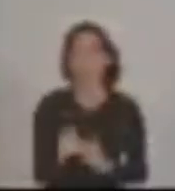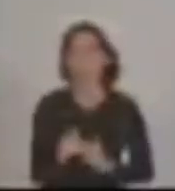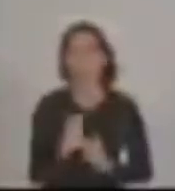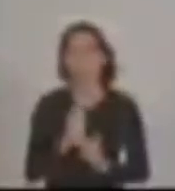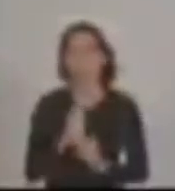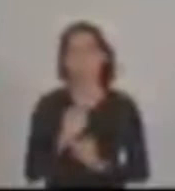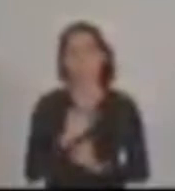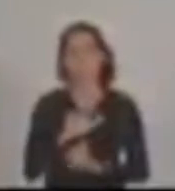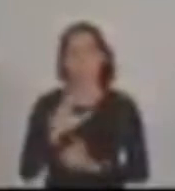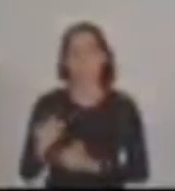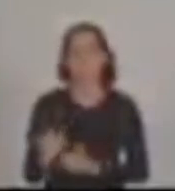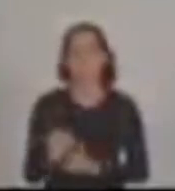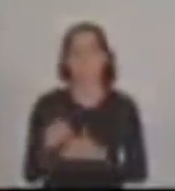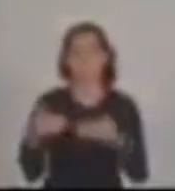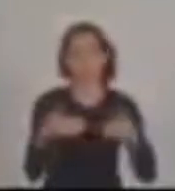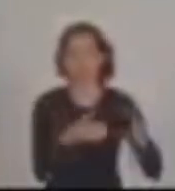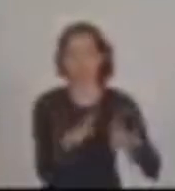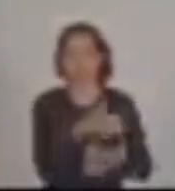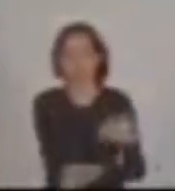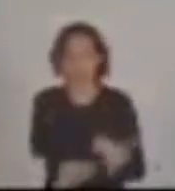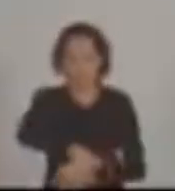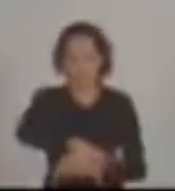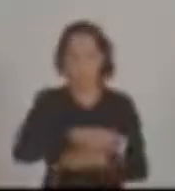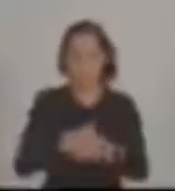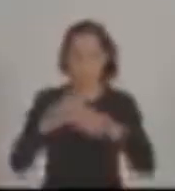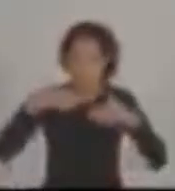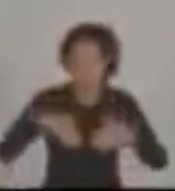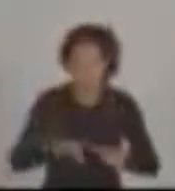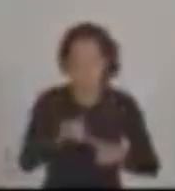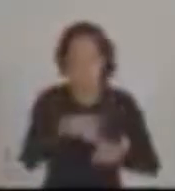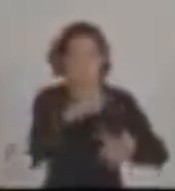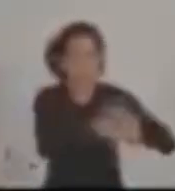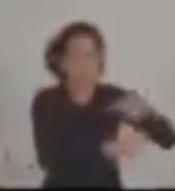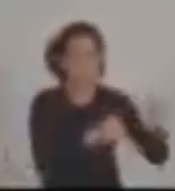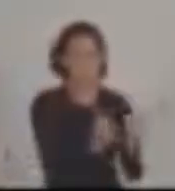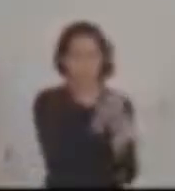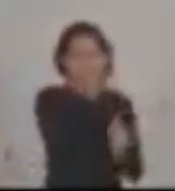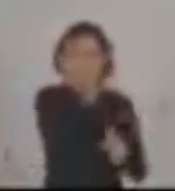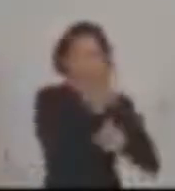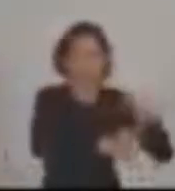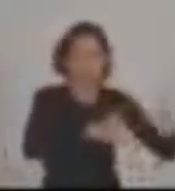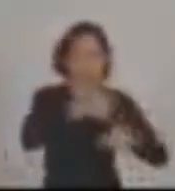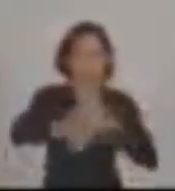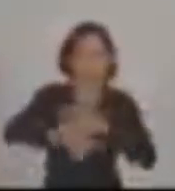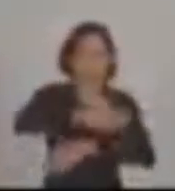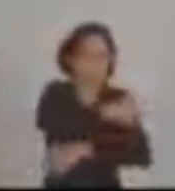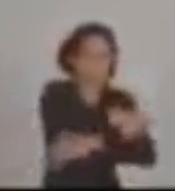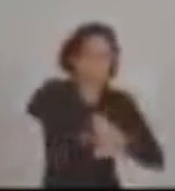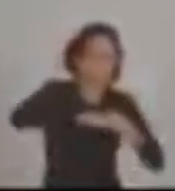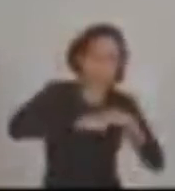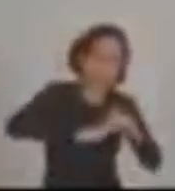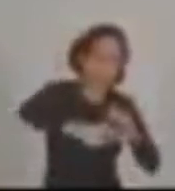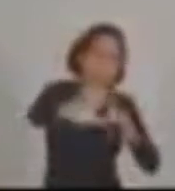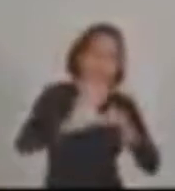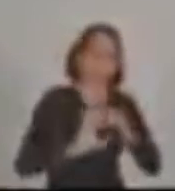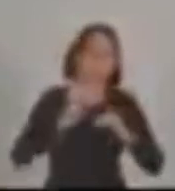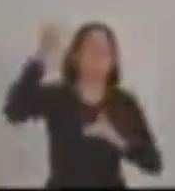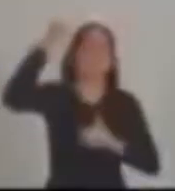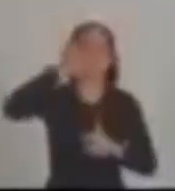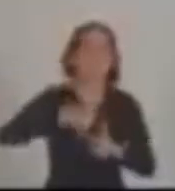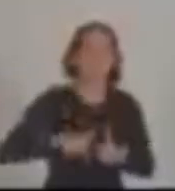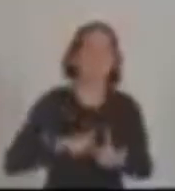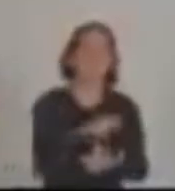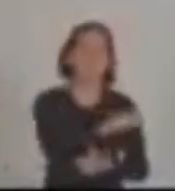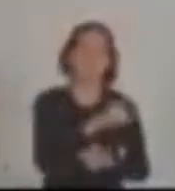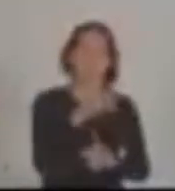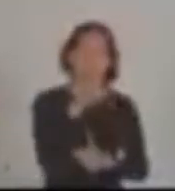nas águas do Rio Itapemirim, trabalhando com os empregados para fazer a avenida para resolver o problema do trânsito do Cachoeiro